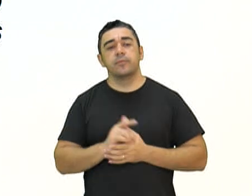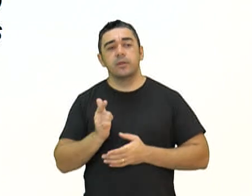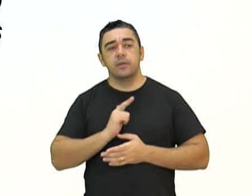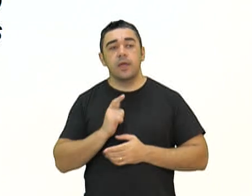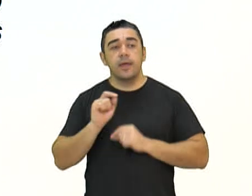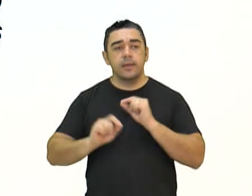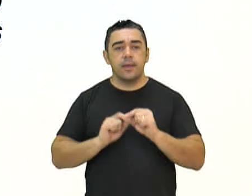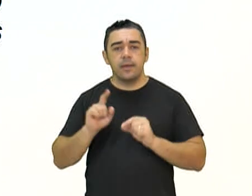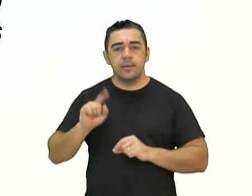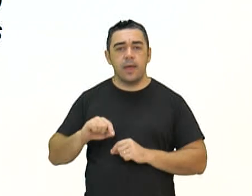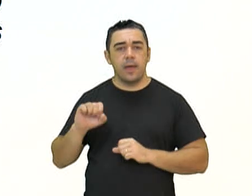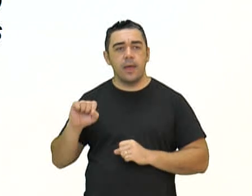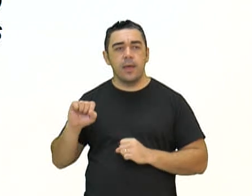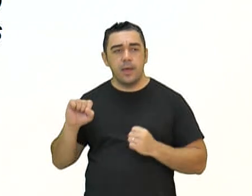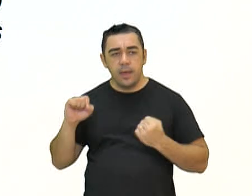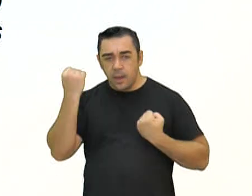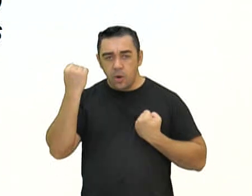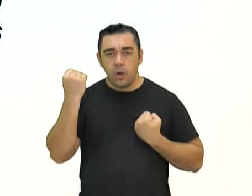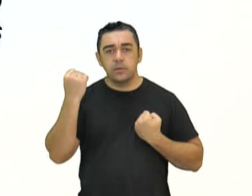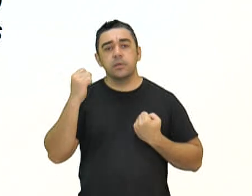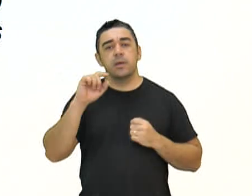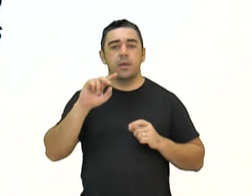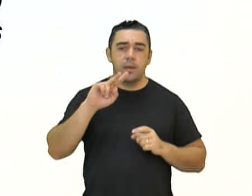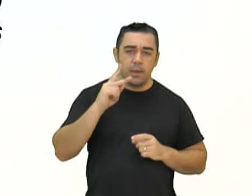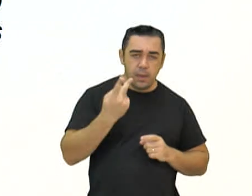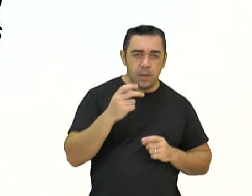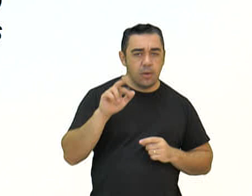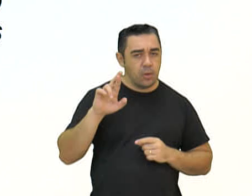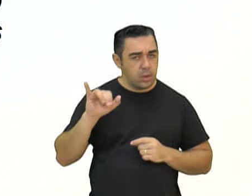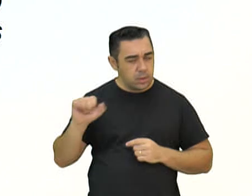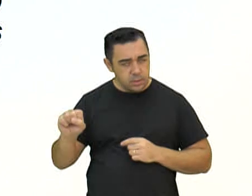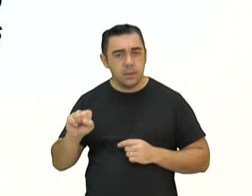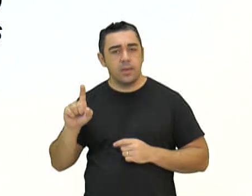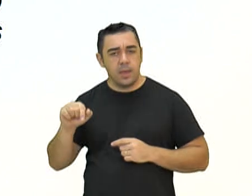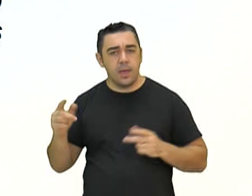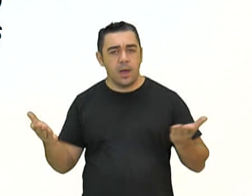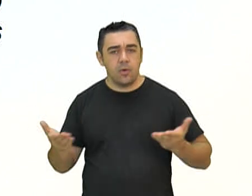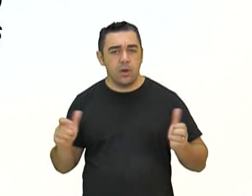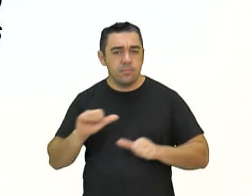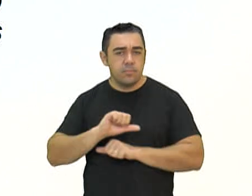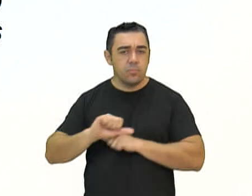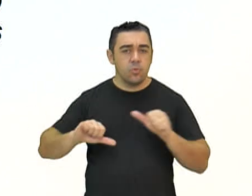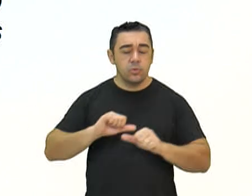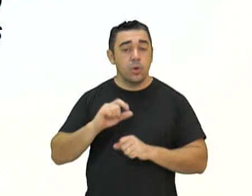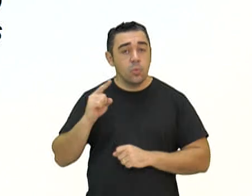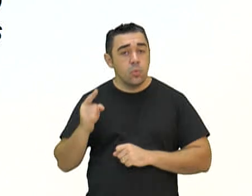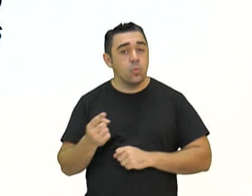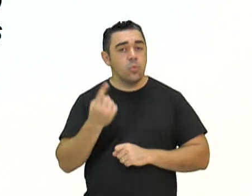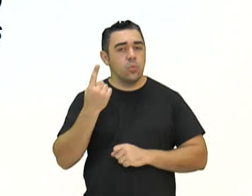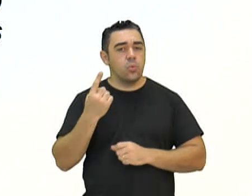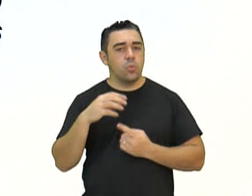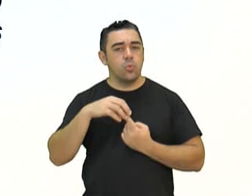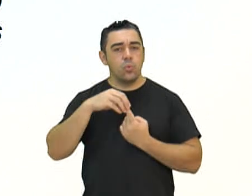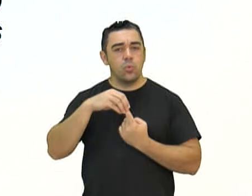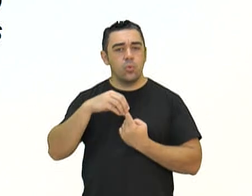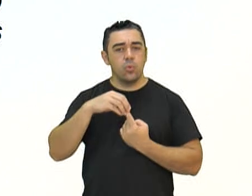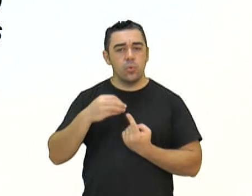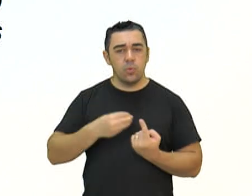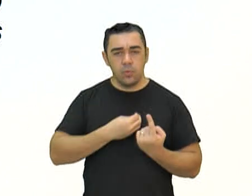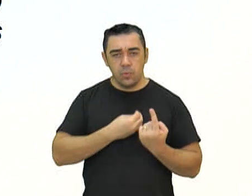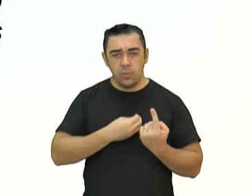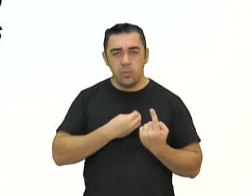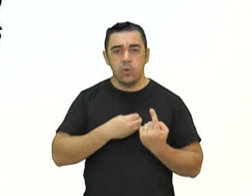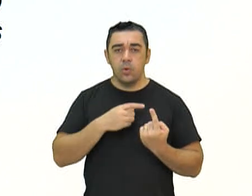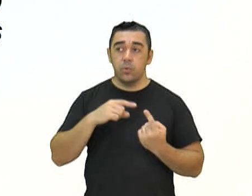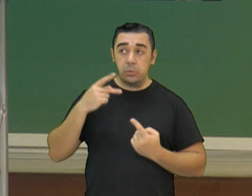caçados são heróis. Os heróis se tornarão vilões. Apenas um mundo sobreviverá, o deles ou o